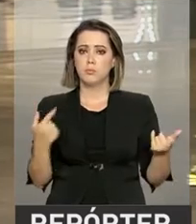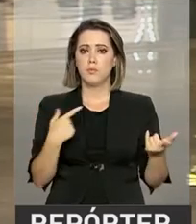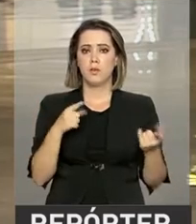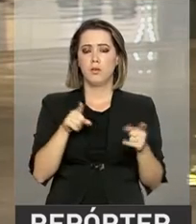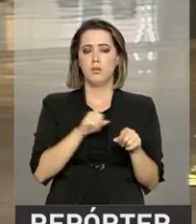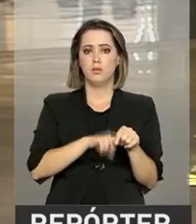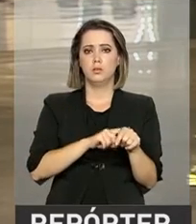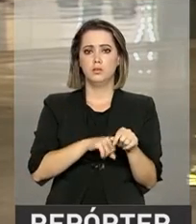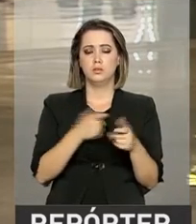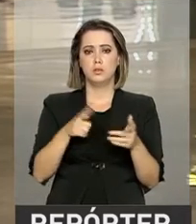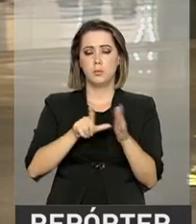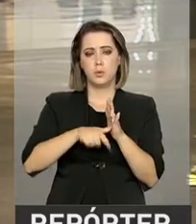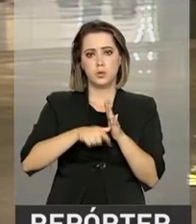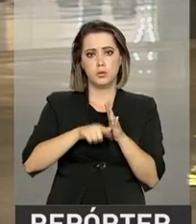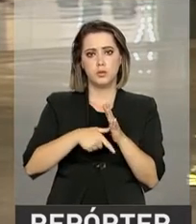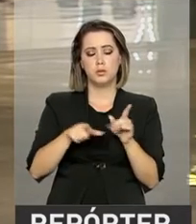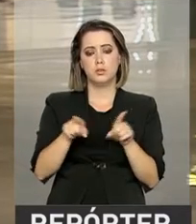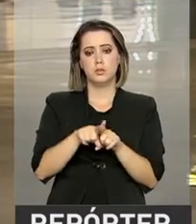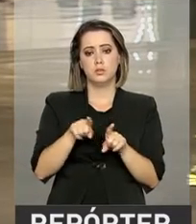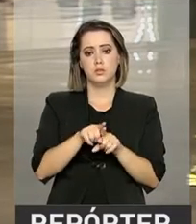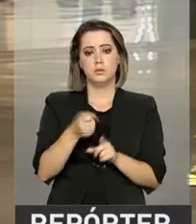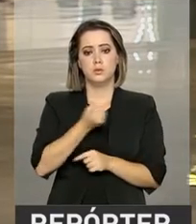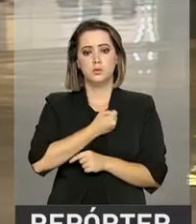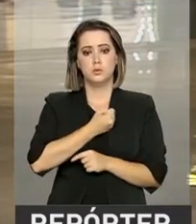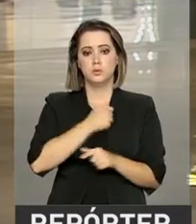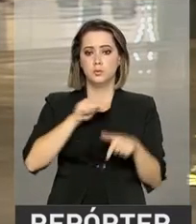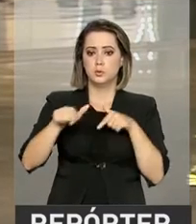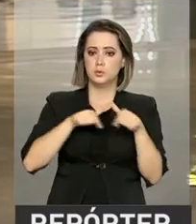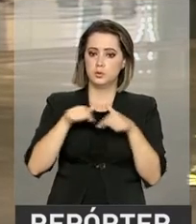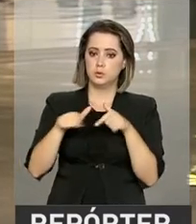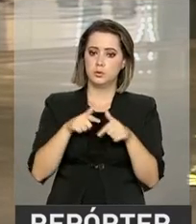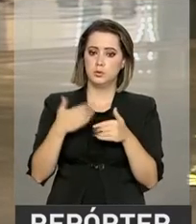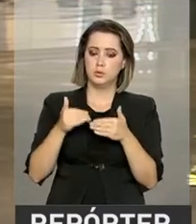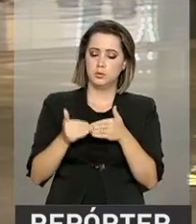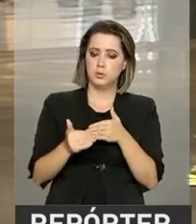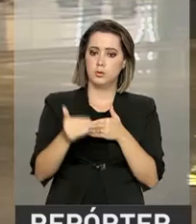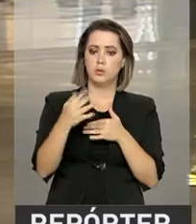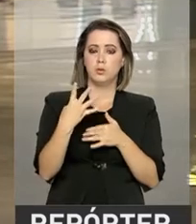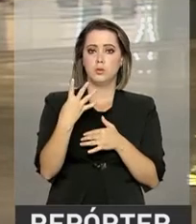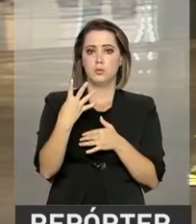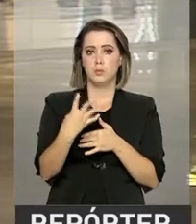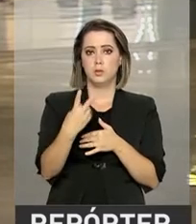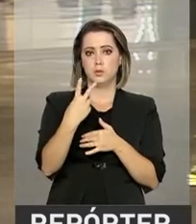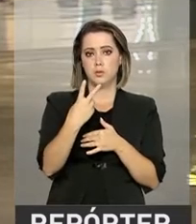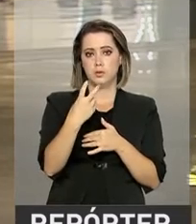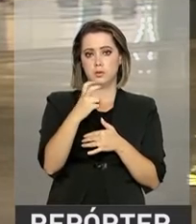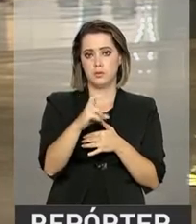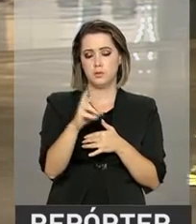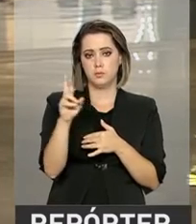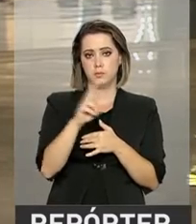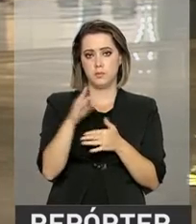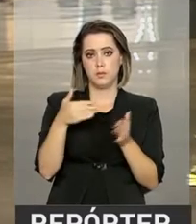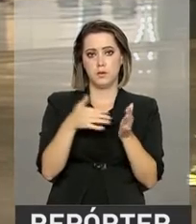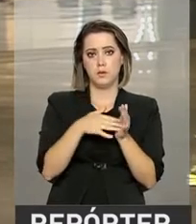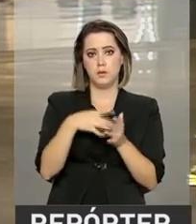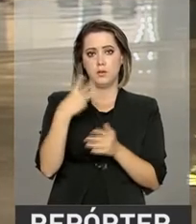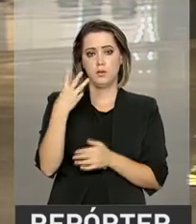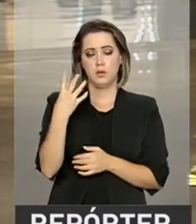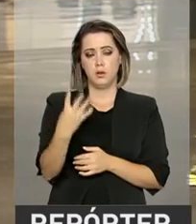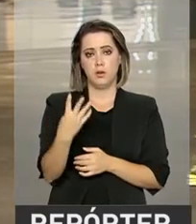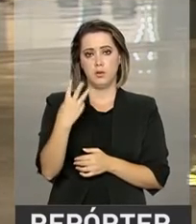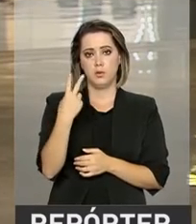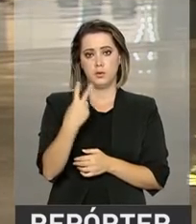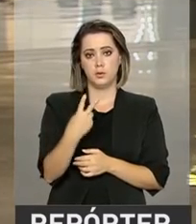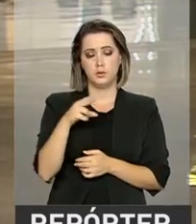o tempo de atraso e com o número de funcionários e vão de R$ 425 a R$